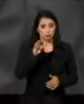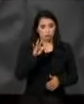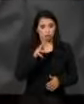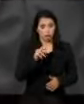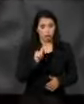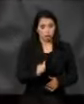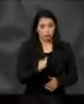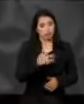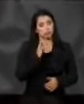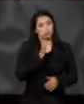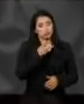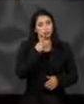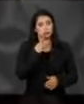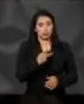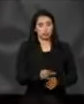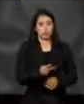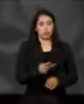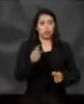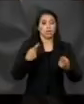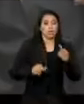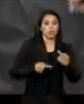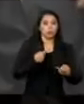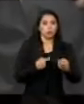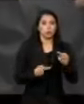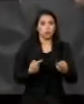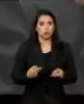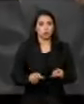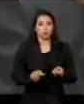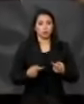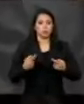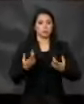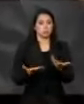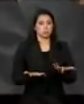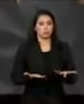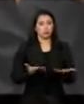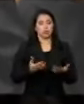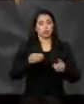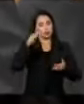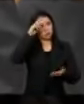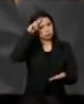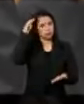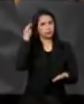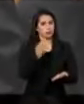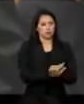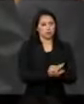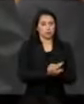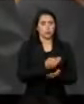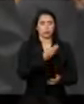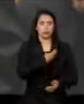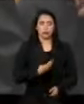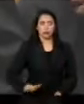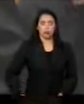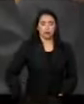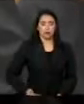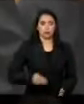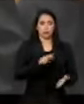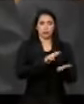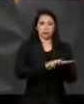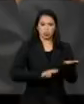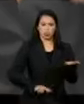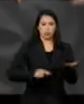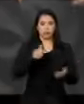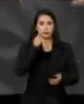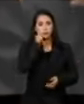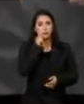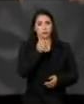essa discussão, esse debate, em que pese todo o respeito dos ministros, o relator, do Marco Aurélio de Mello. Eu acho